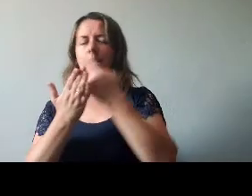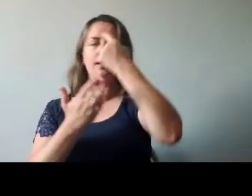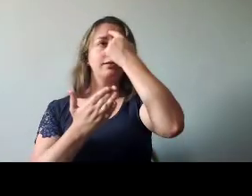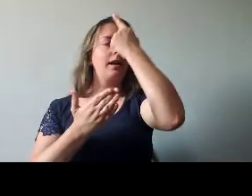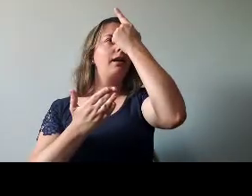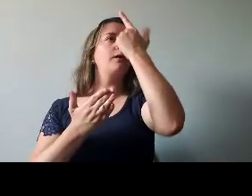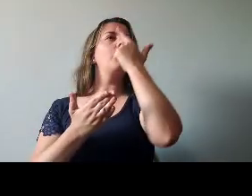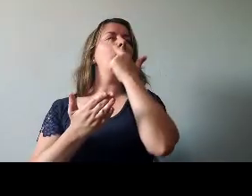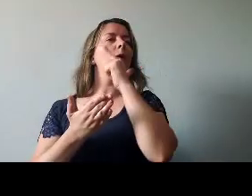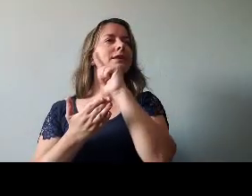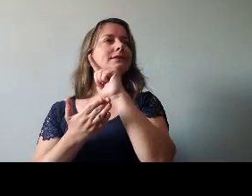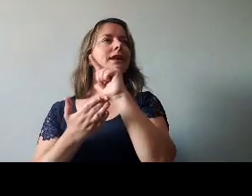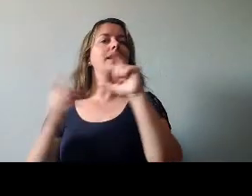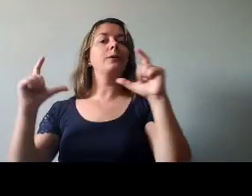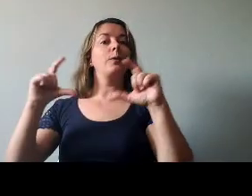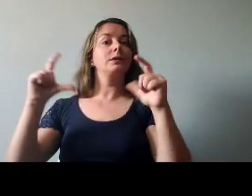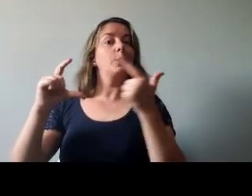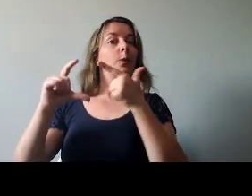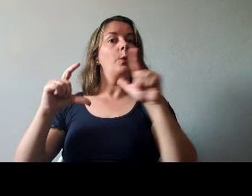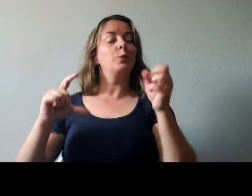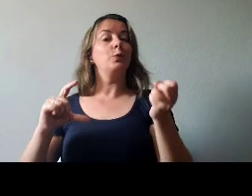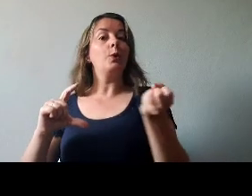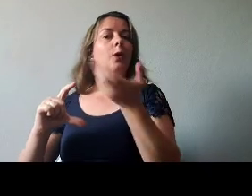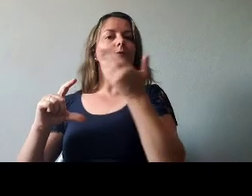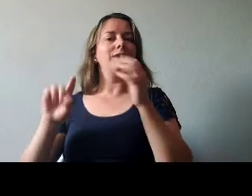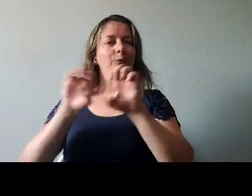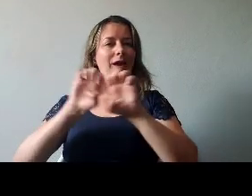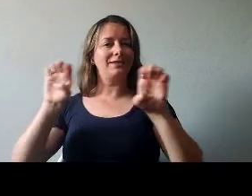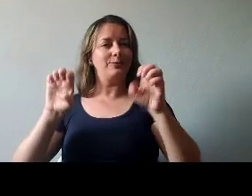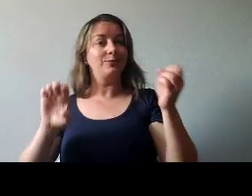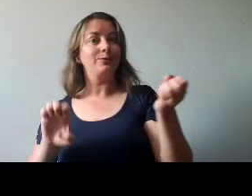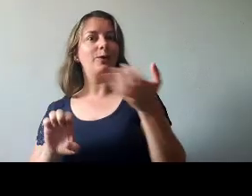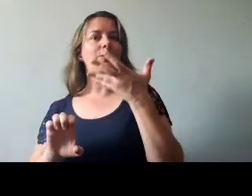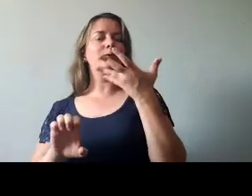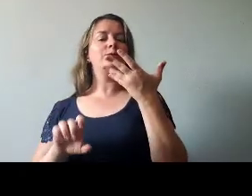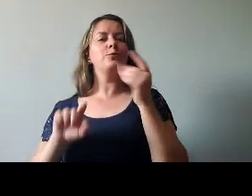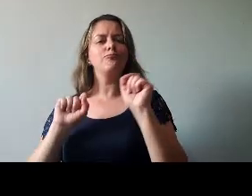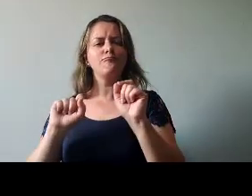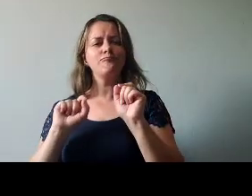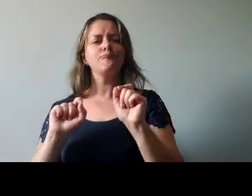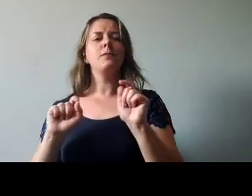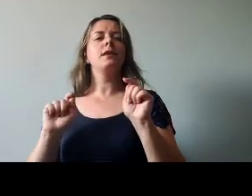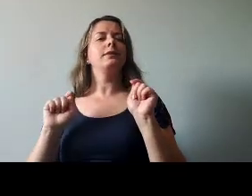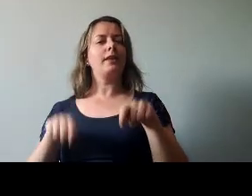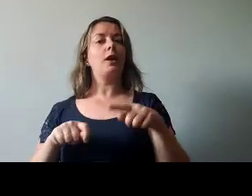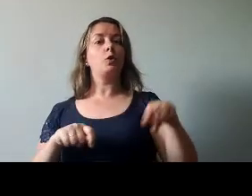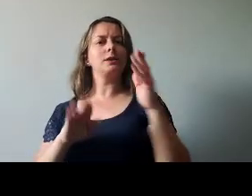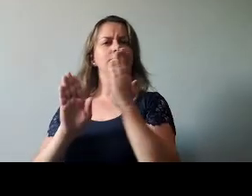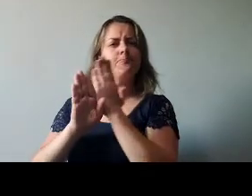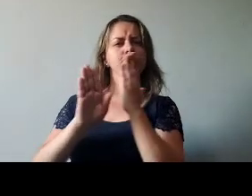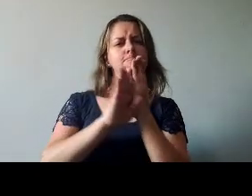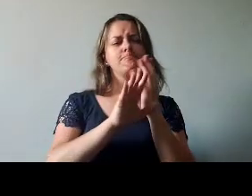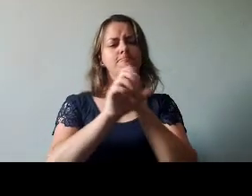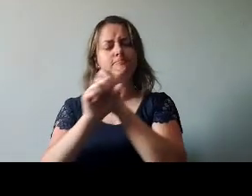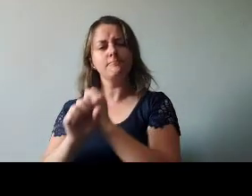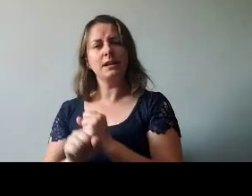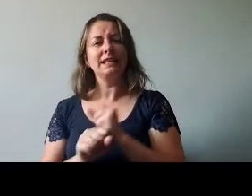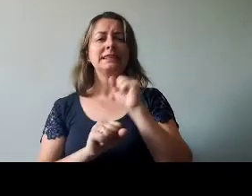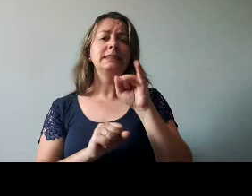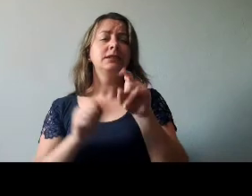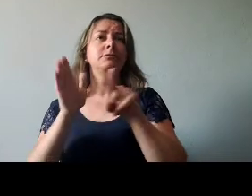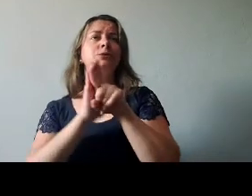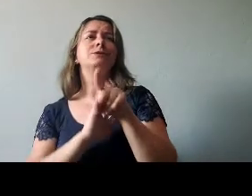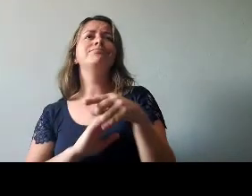equação, uma terceira equação, que permitiu que a gente resolvesse esses problemas assim, né, que